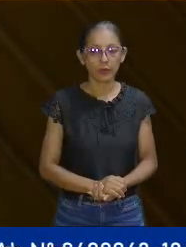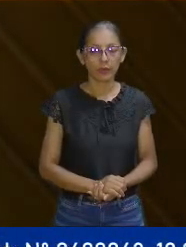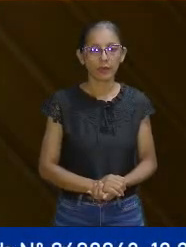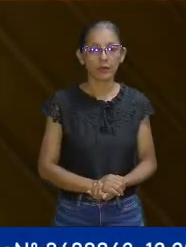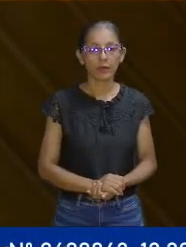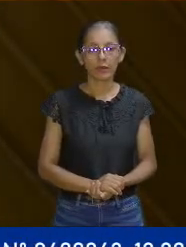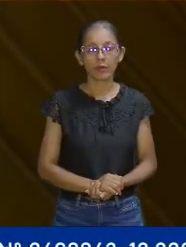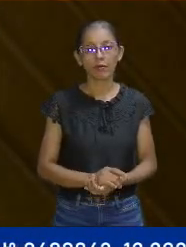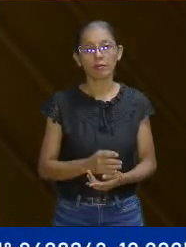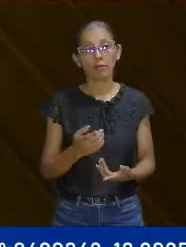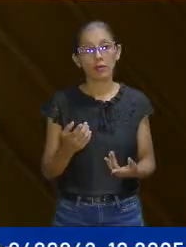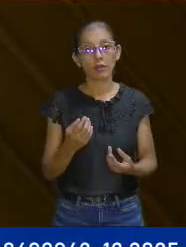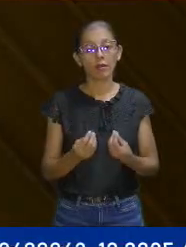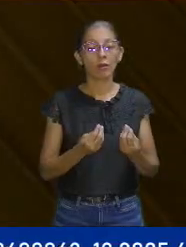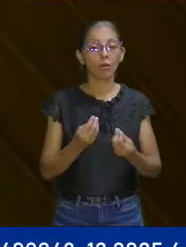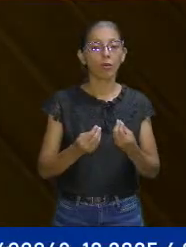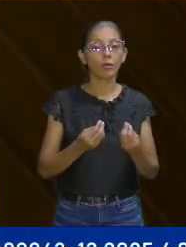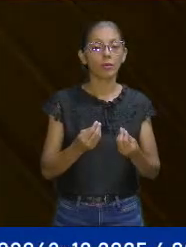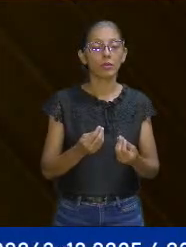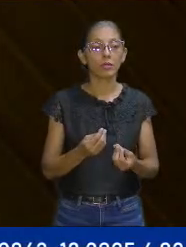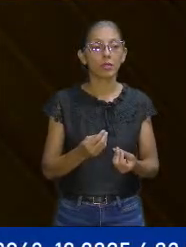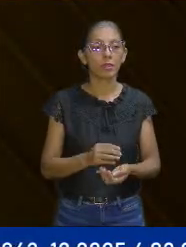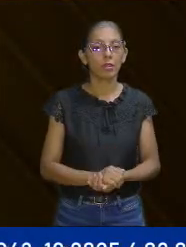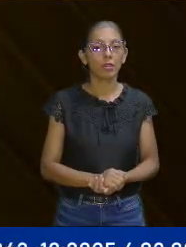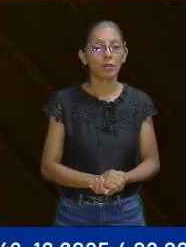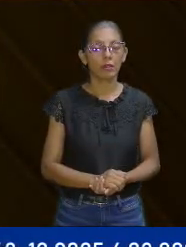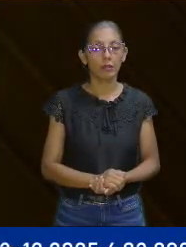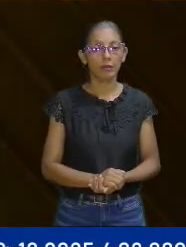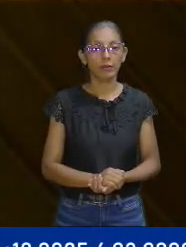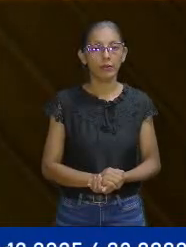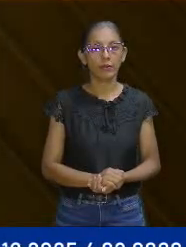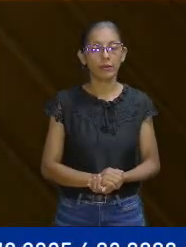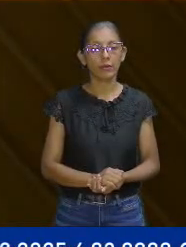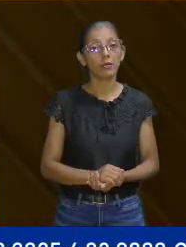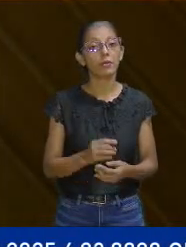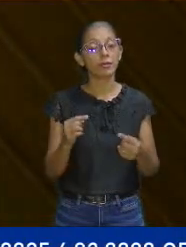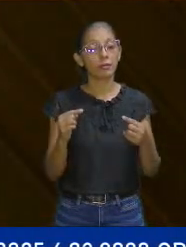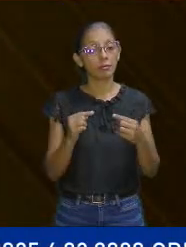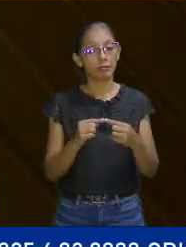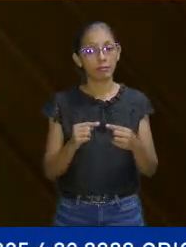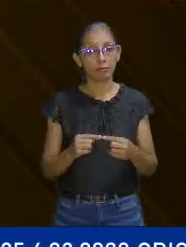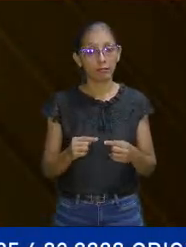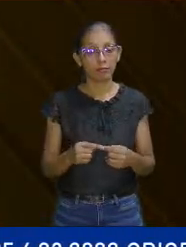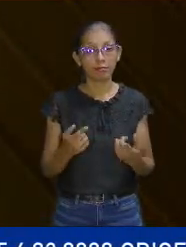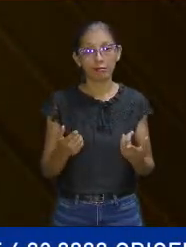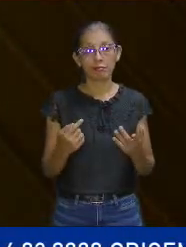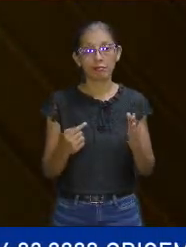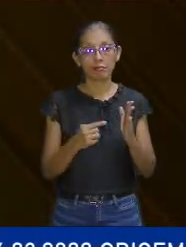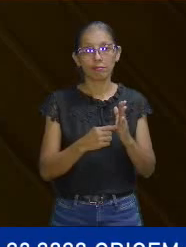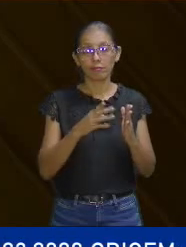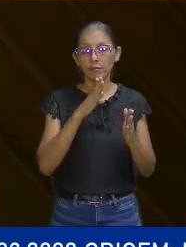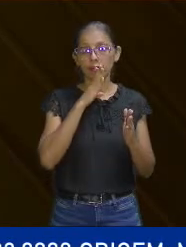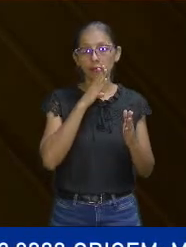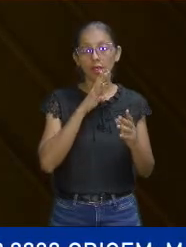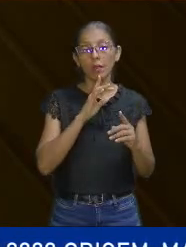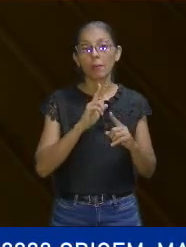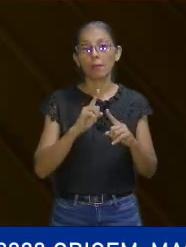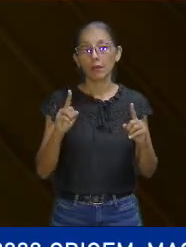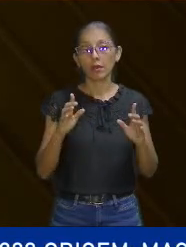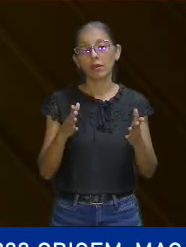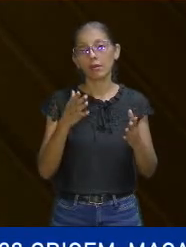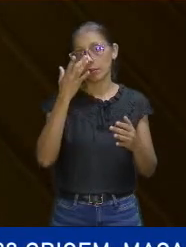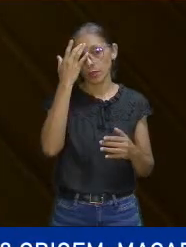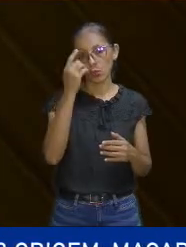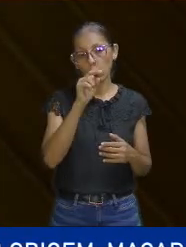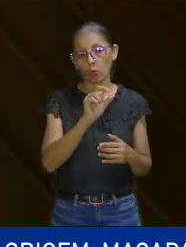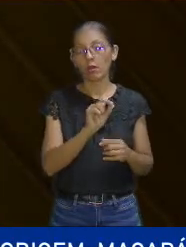como elas são anônimas, se encontram classificadas como anônimas, a identidade dos denunciantes ela deve ser